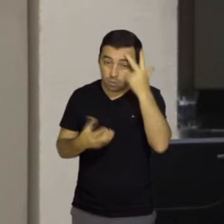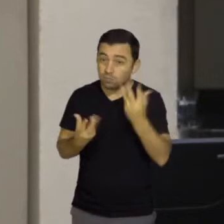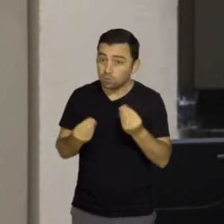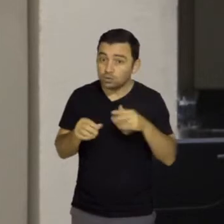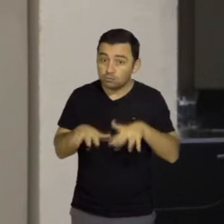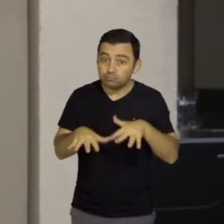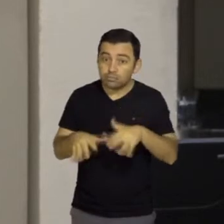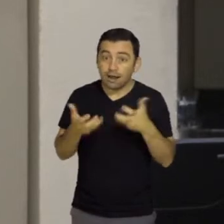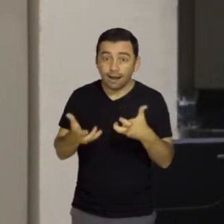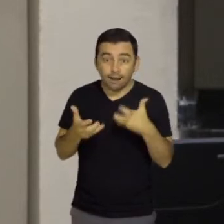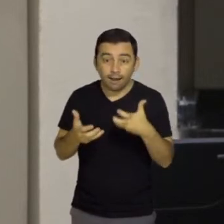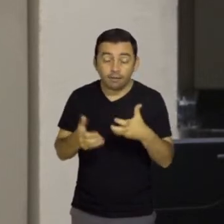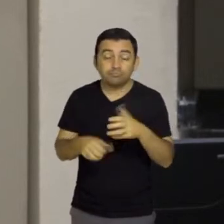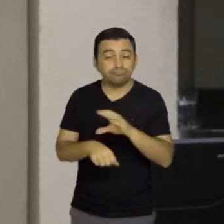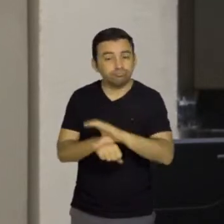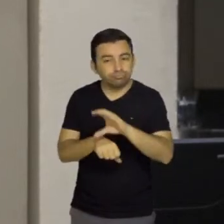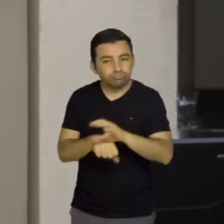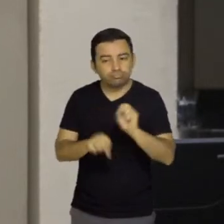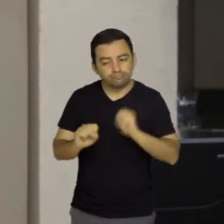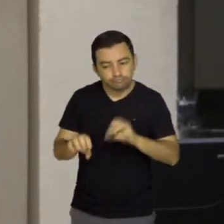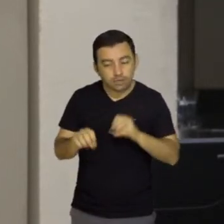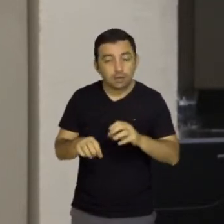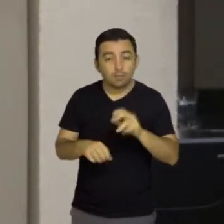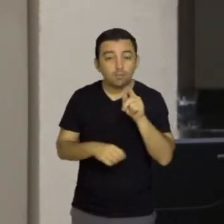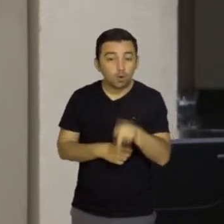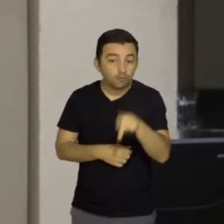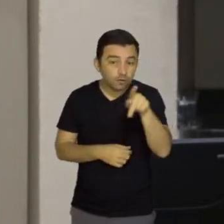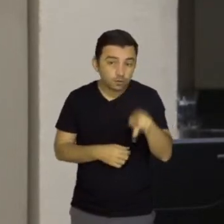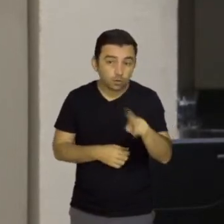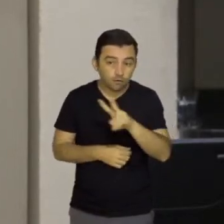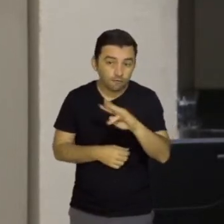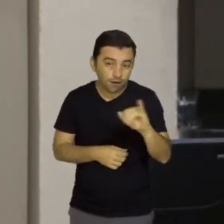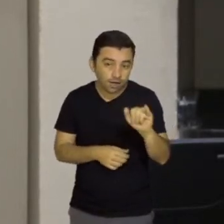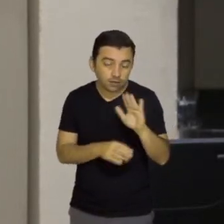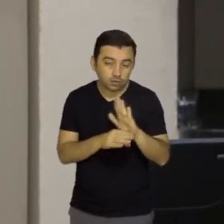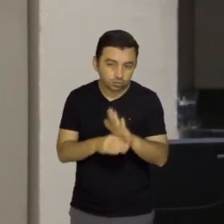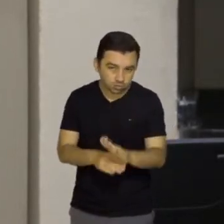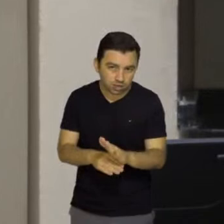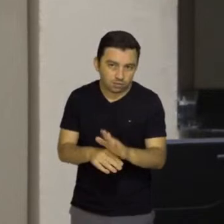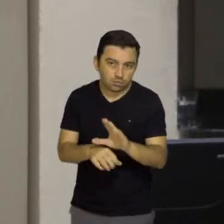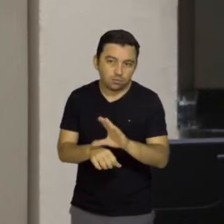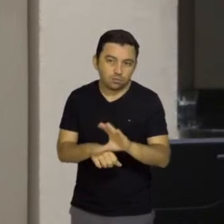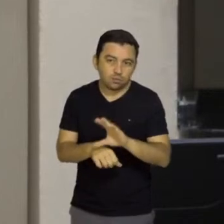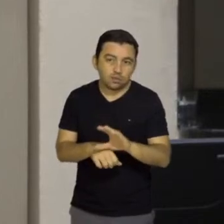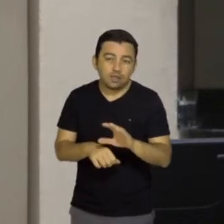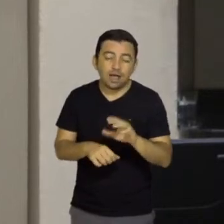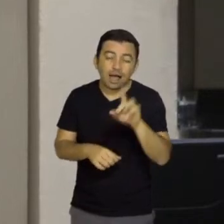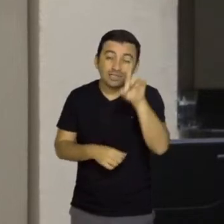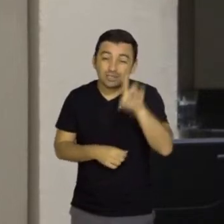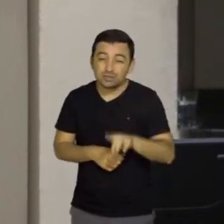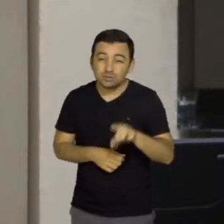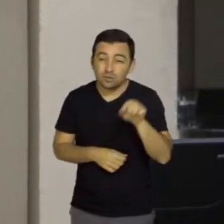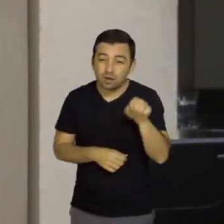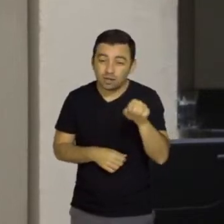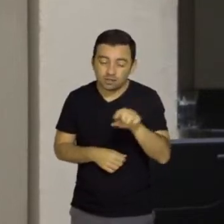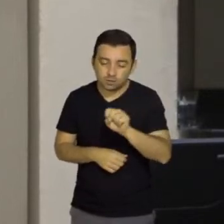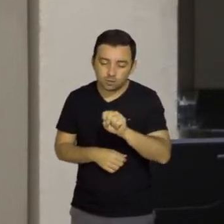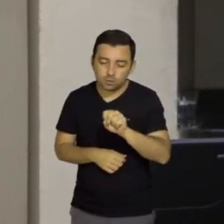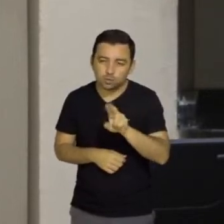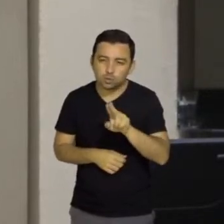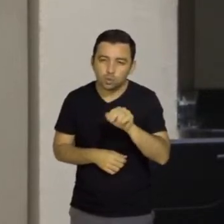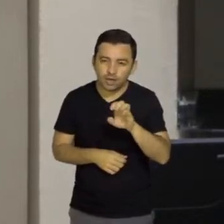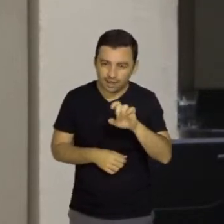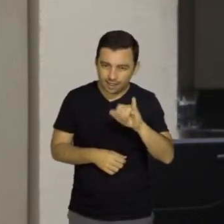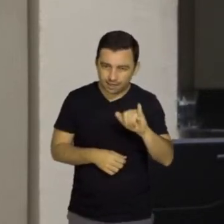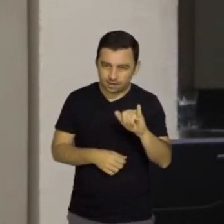a capacitação de professores que irão atuar no curso. A diretora da escola, a professora Sueli Von Borsten, acredita